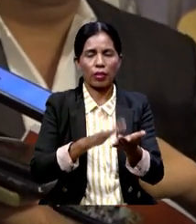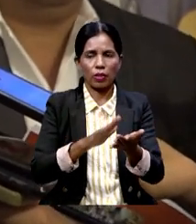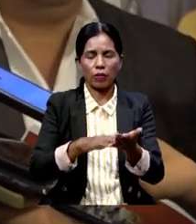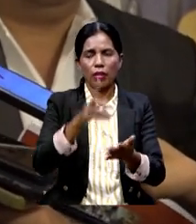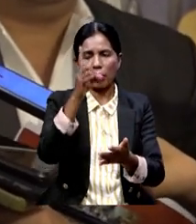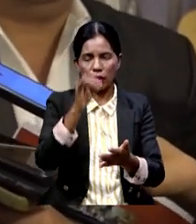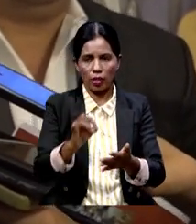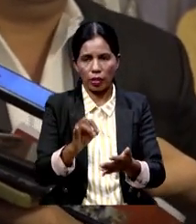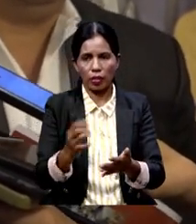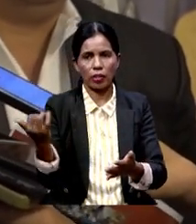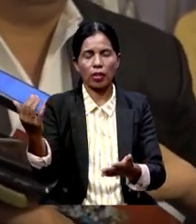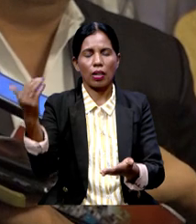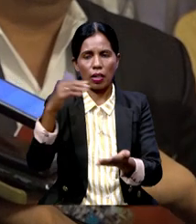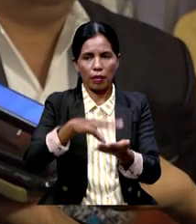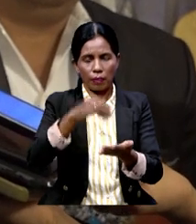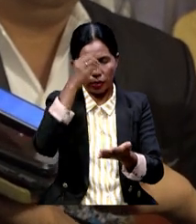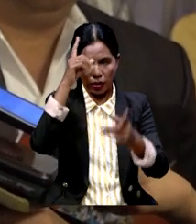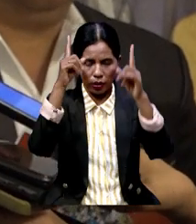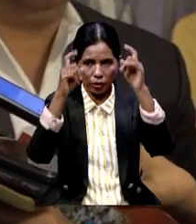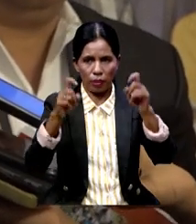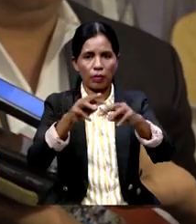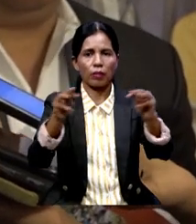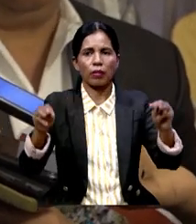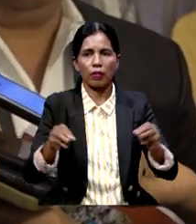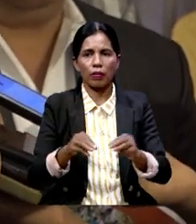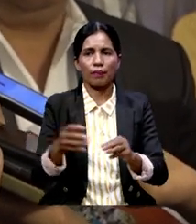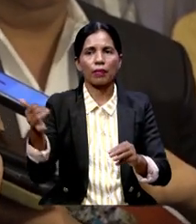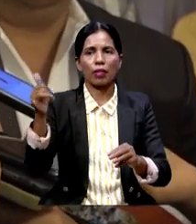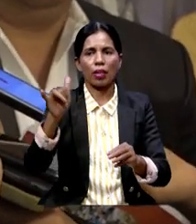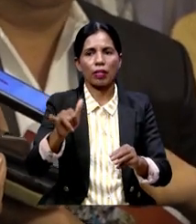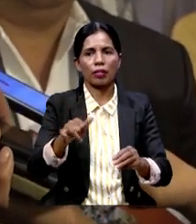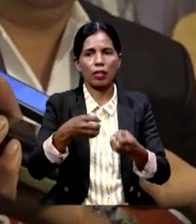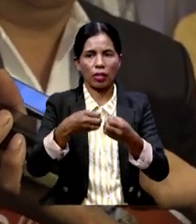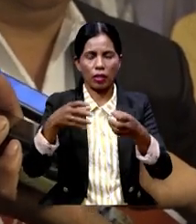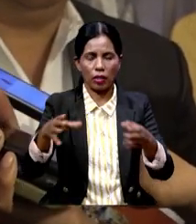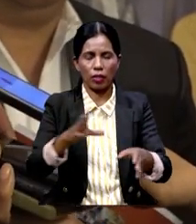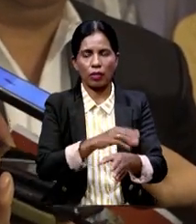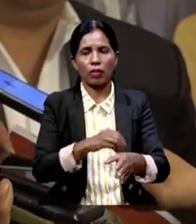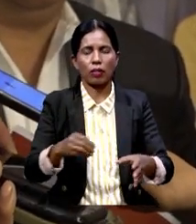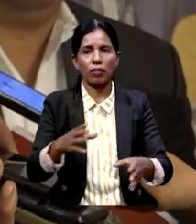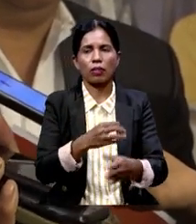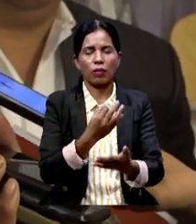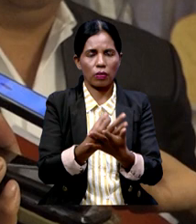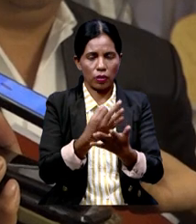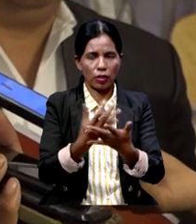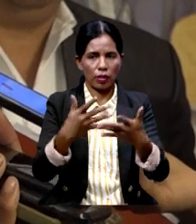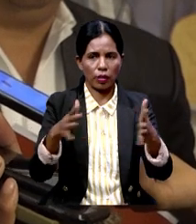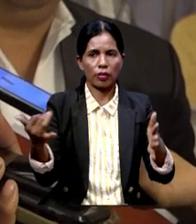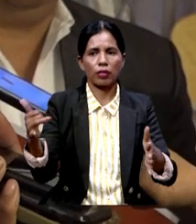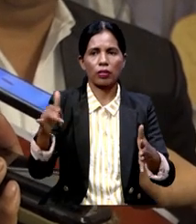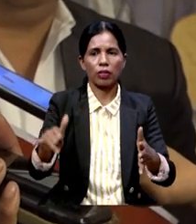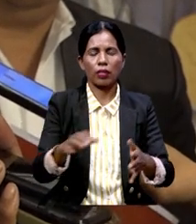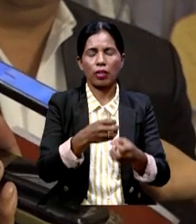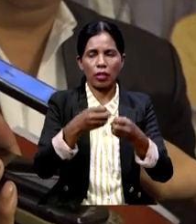ma ibe sira tuir fila fali izami iha municipio. Significa ka tak sir la kon energia, sir la kon financeiro, sir la kon mos